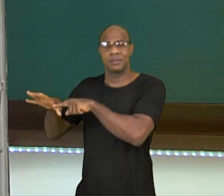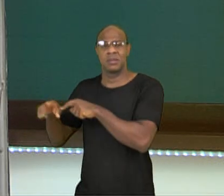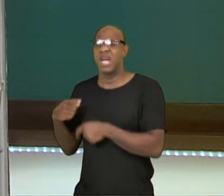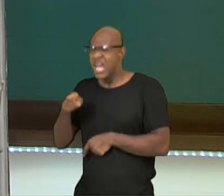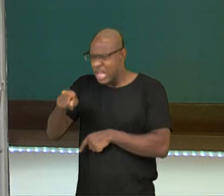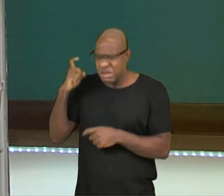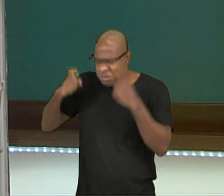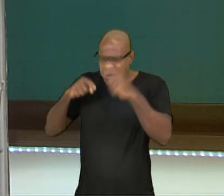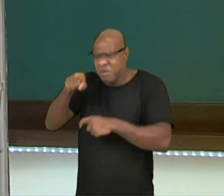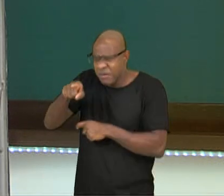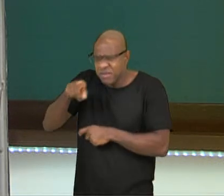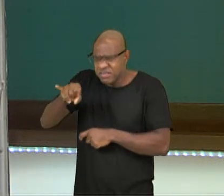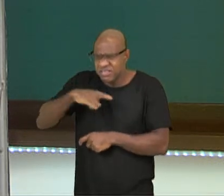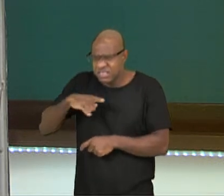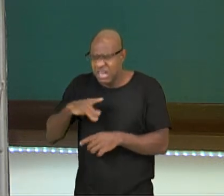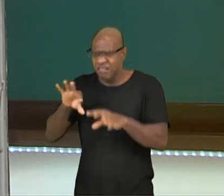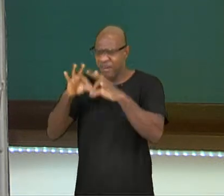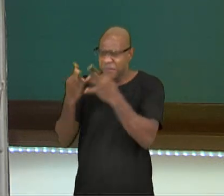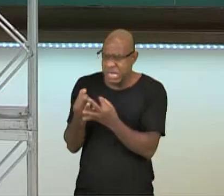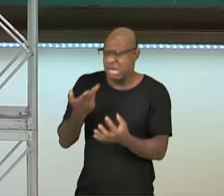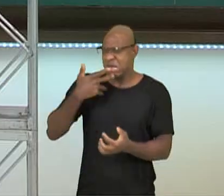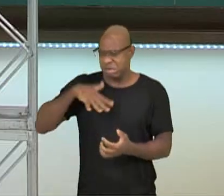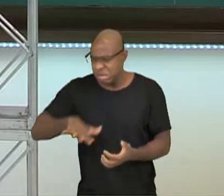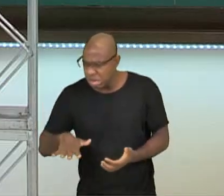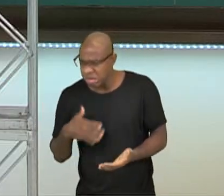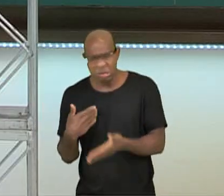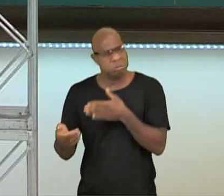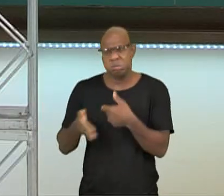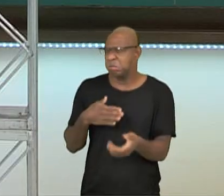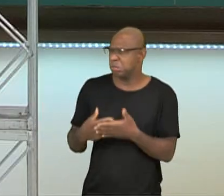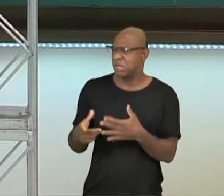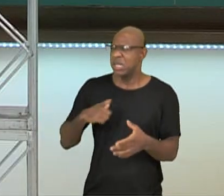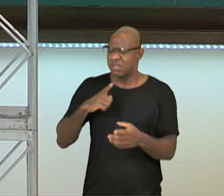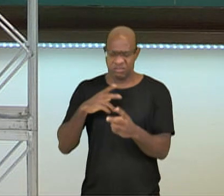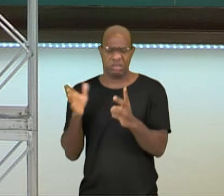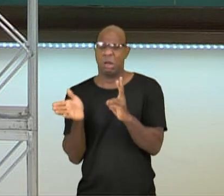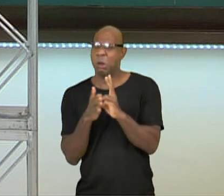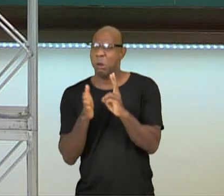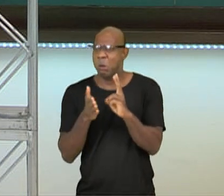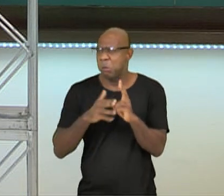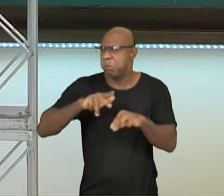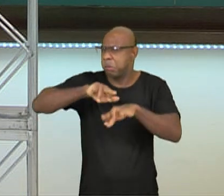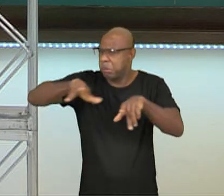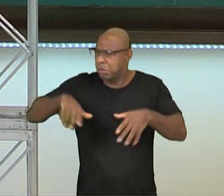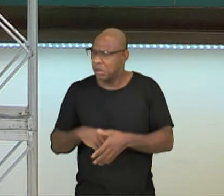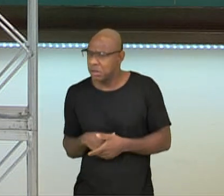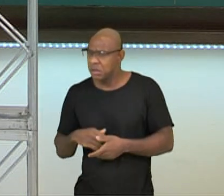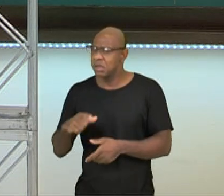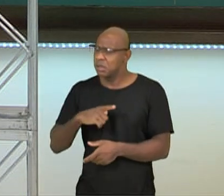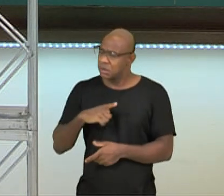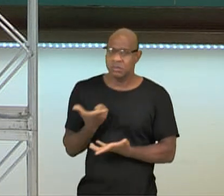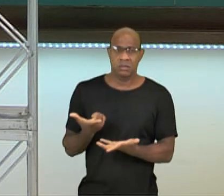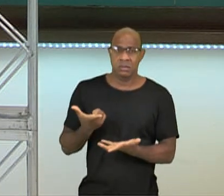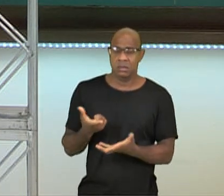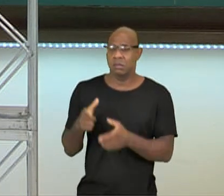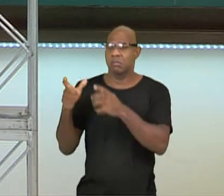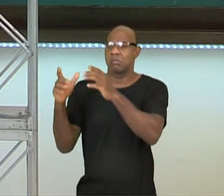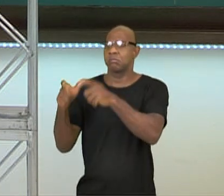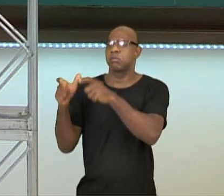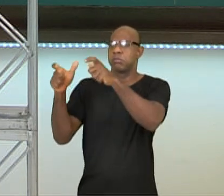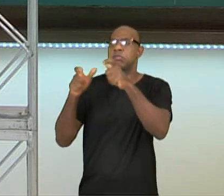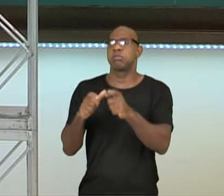ali tinham, porque ali na África, assim, existem várias tribos. Tinham, né? E essas tribos, cada um ocupando seu lugar,